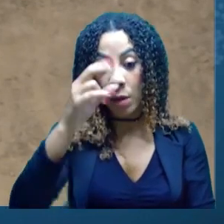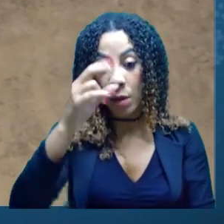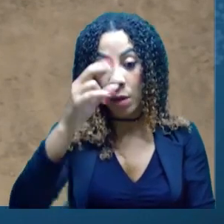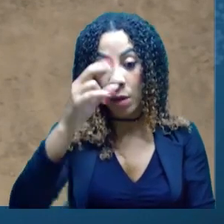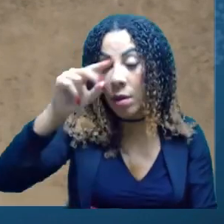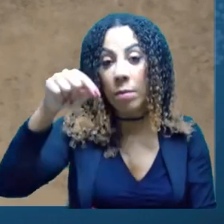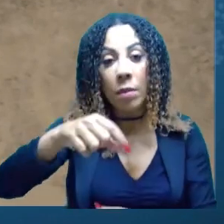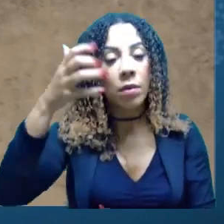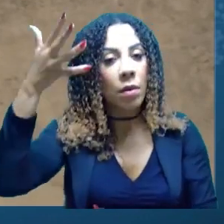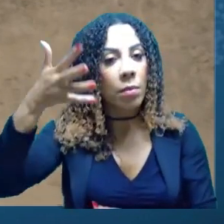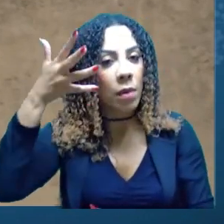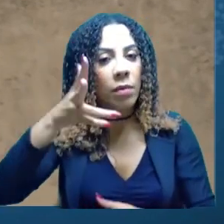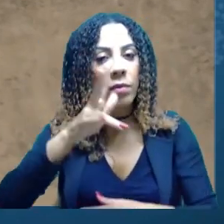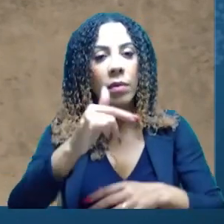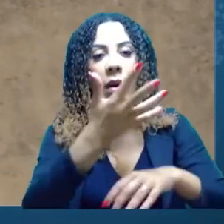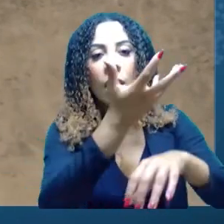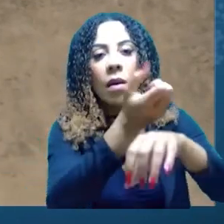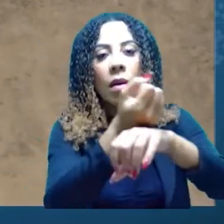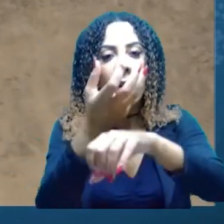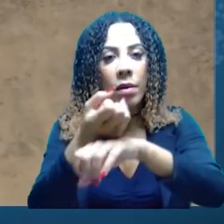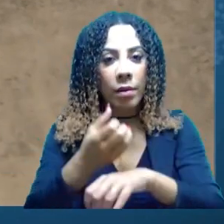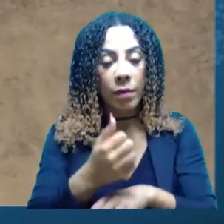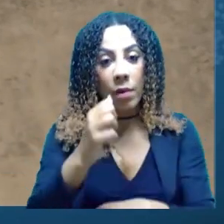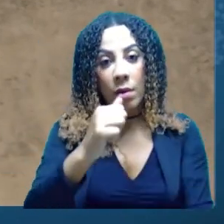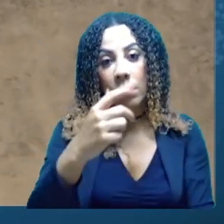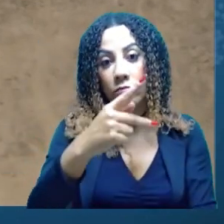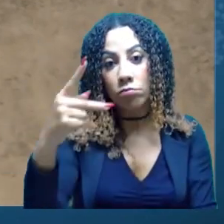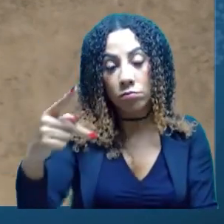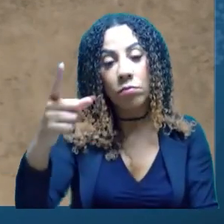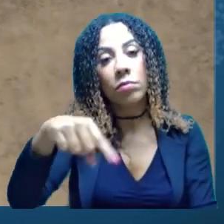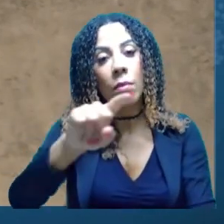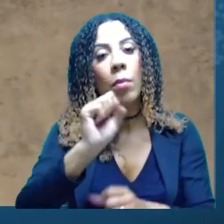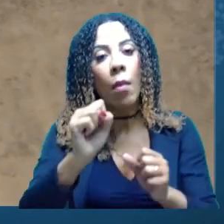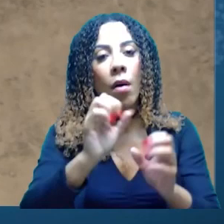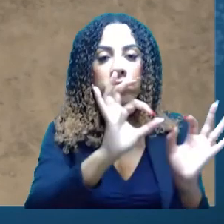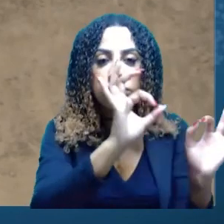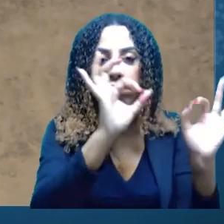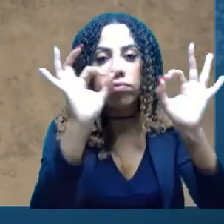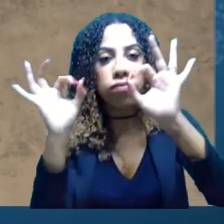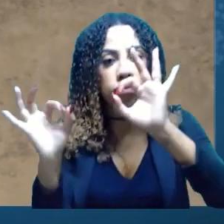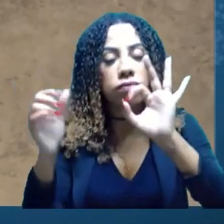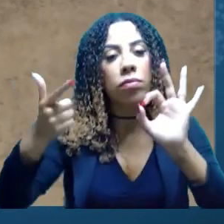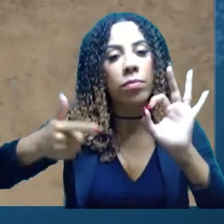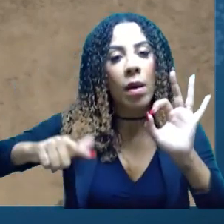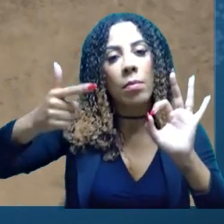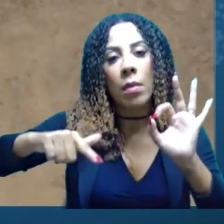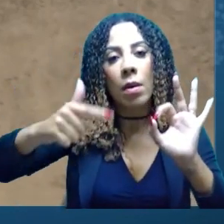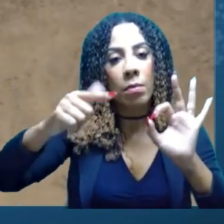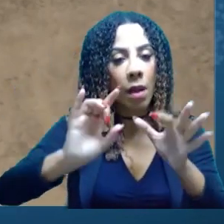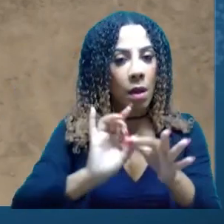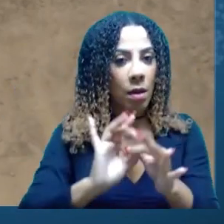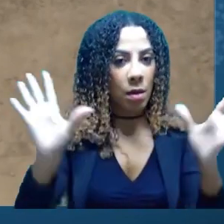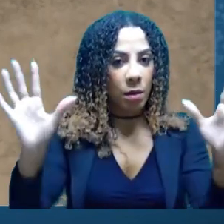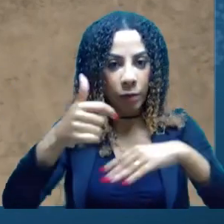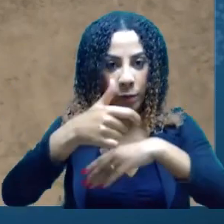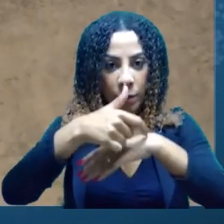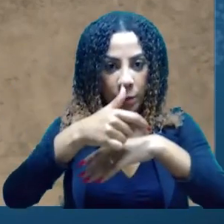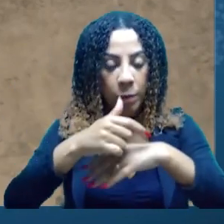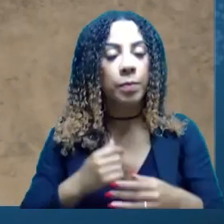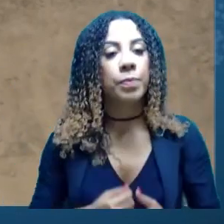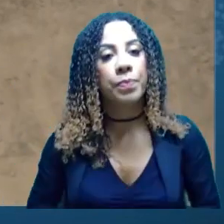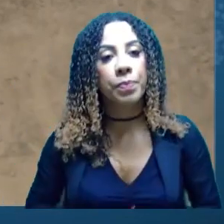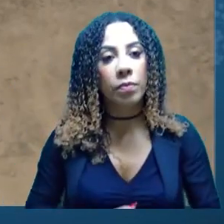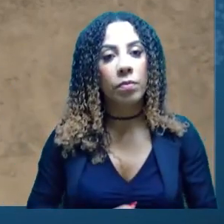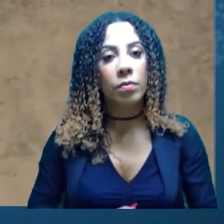no nosso aplicativo e você poderá visitar e revisitar a qualquer momento. Bem, dando